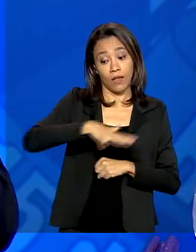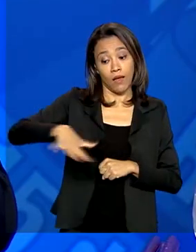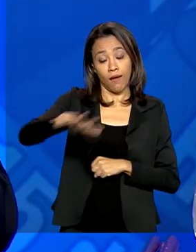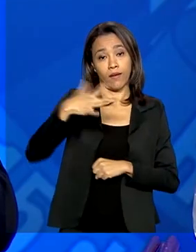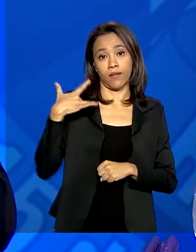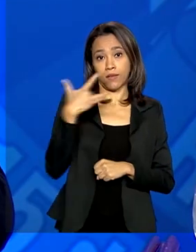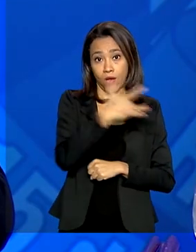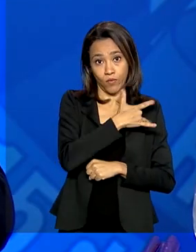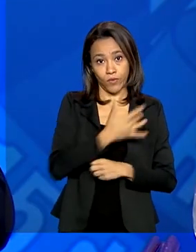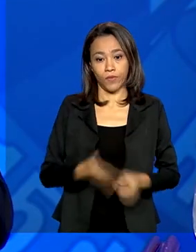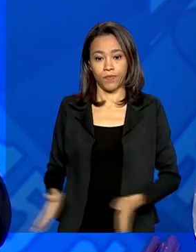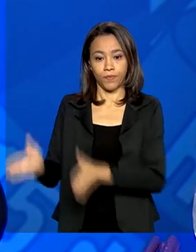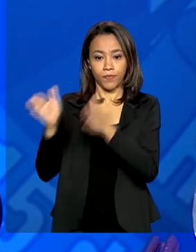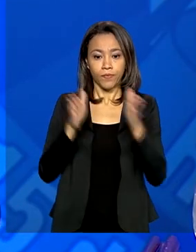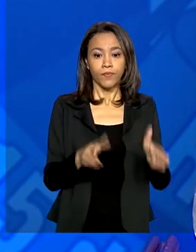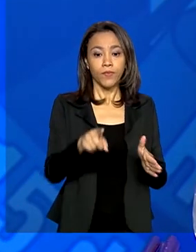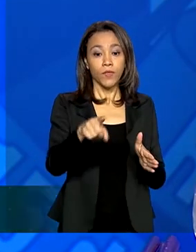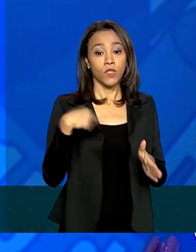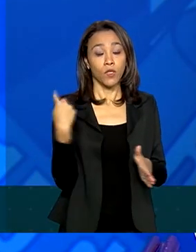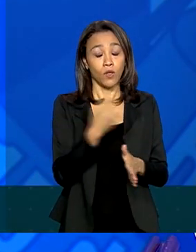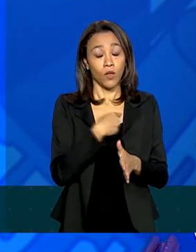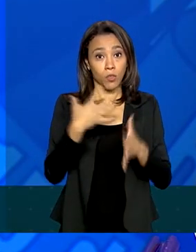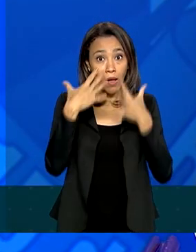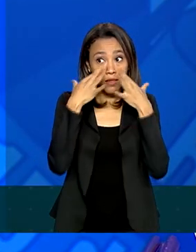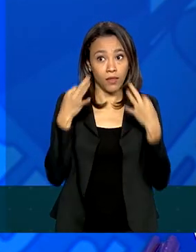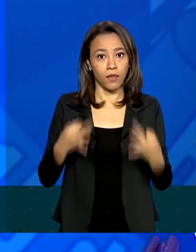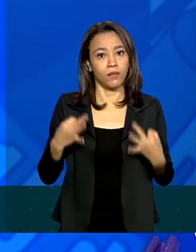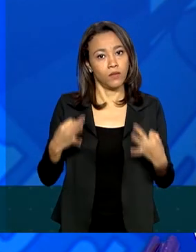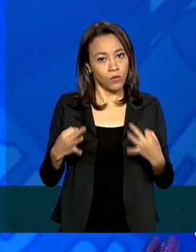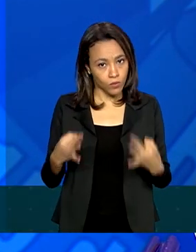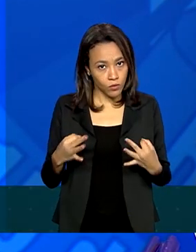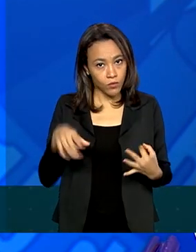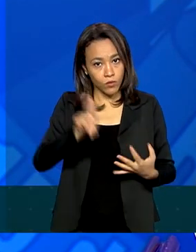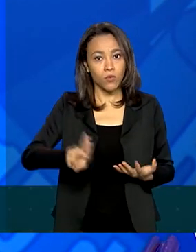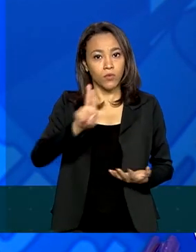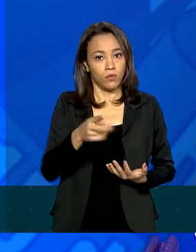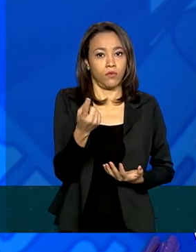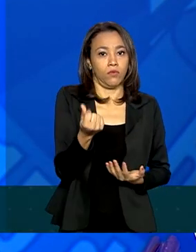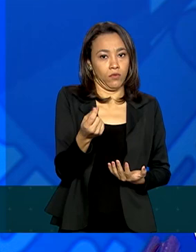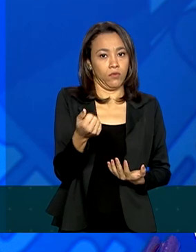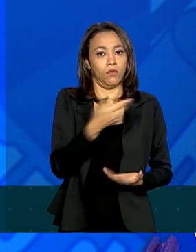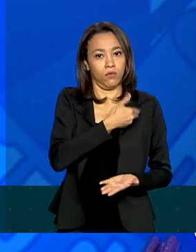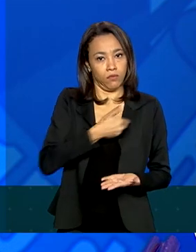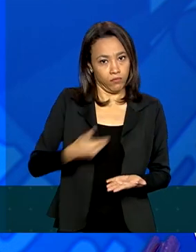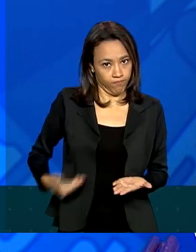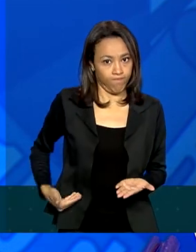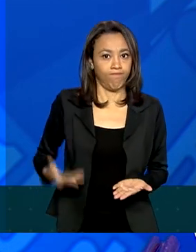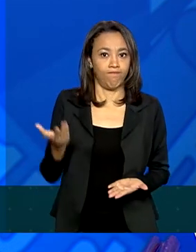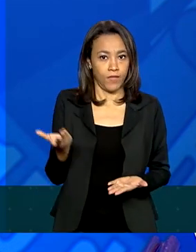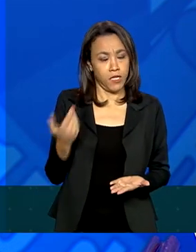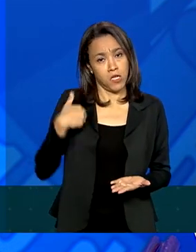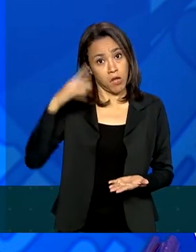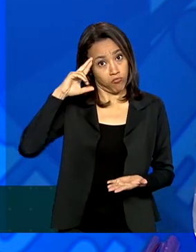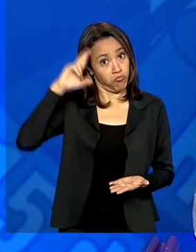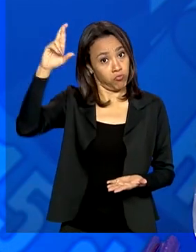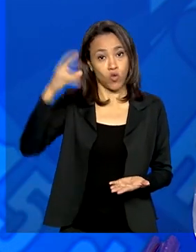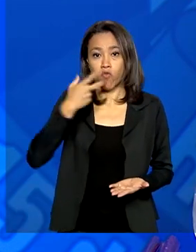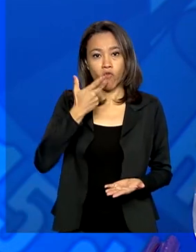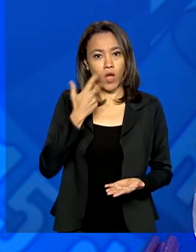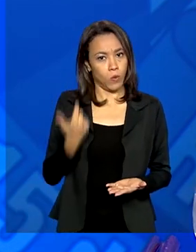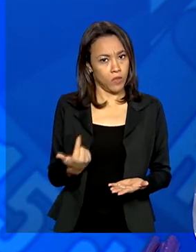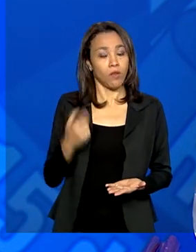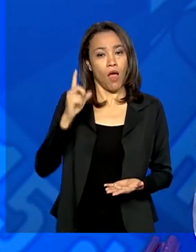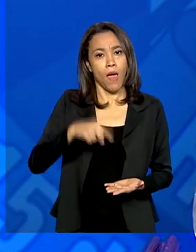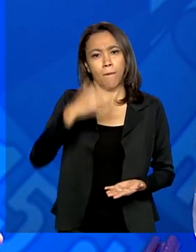Estamos bem atentos a cada utilização do recurso público e espero que, não falo que são gestores, são corruptos, que os